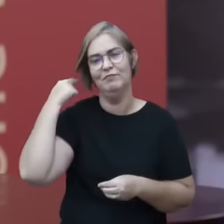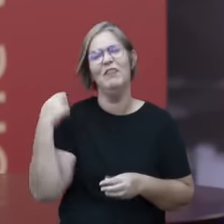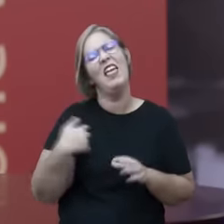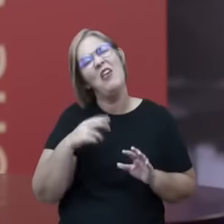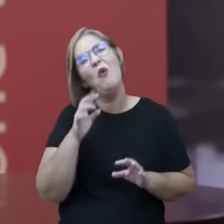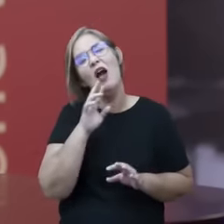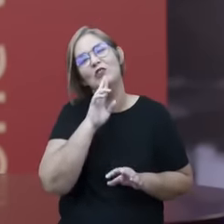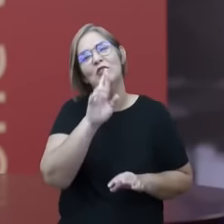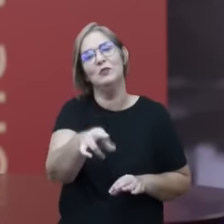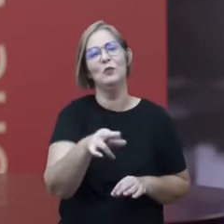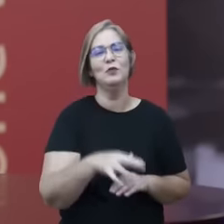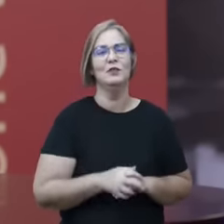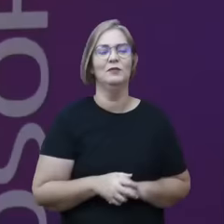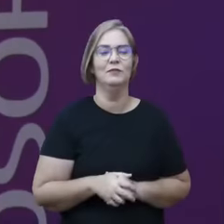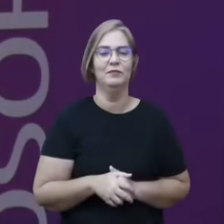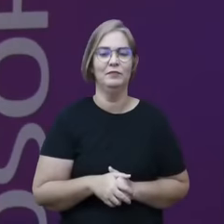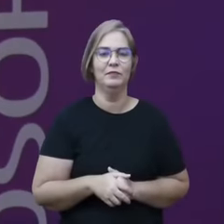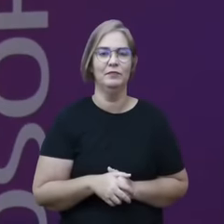Gar,